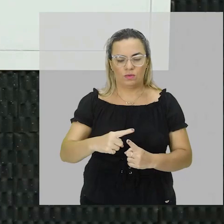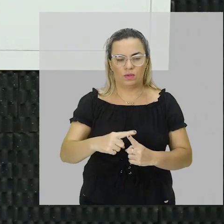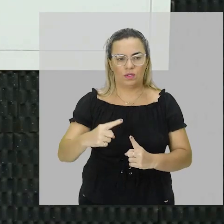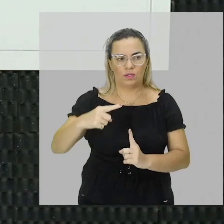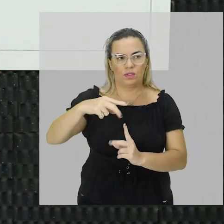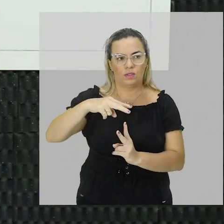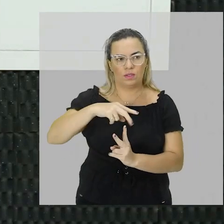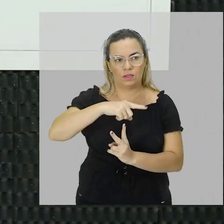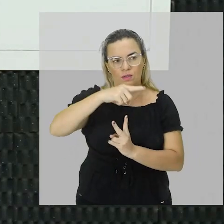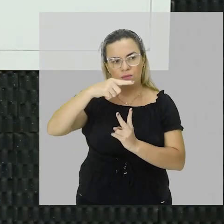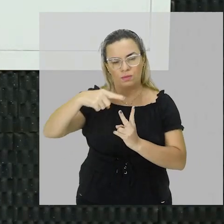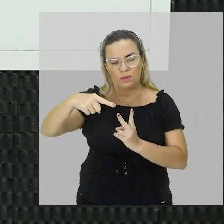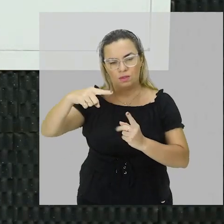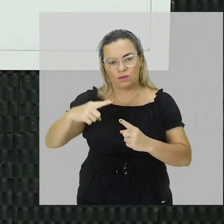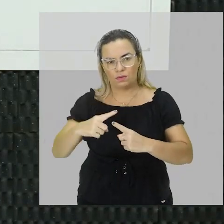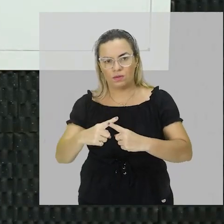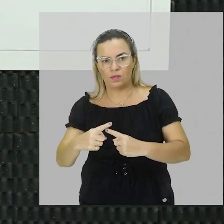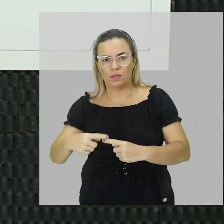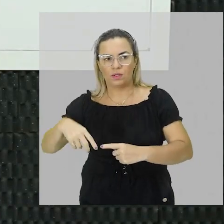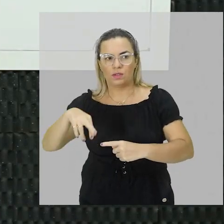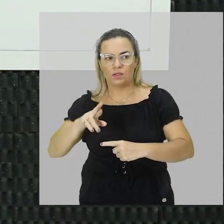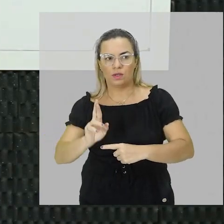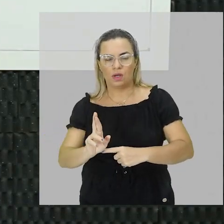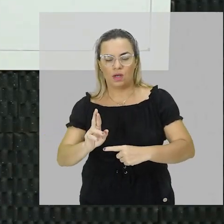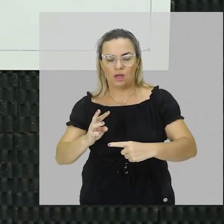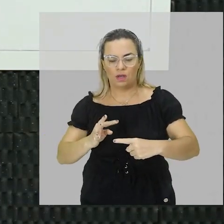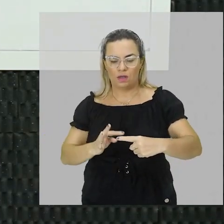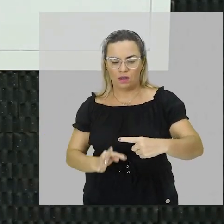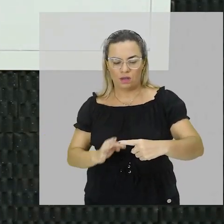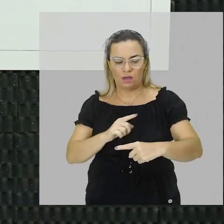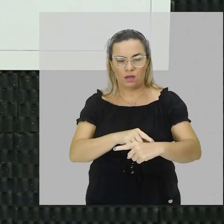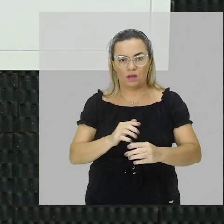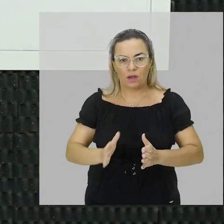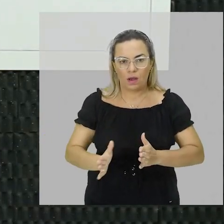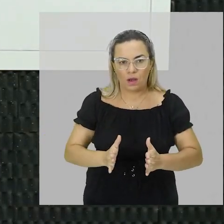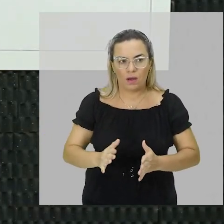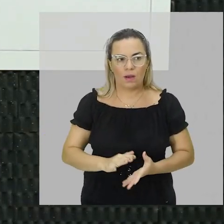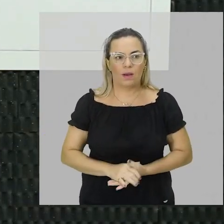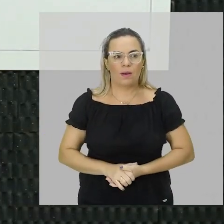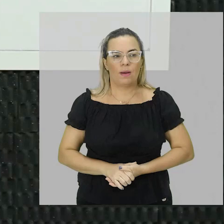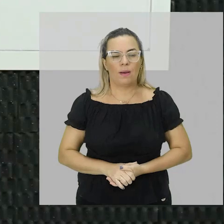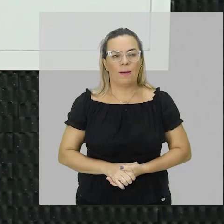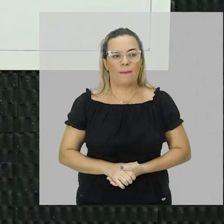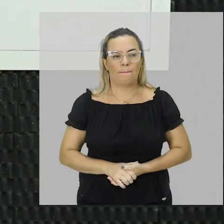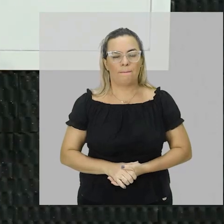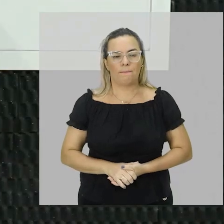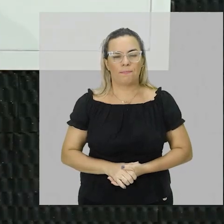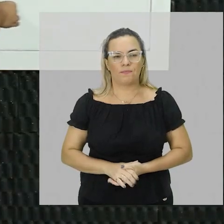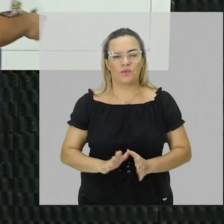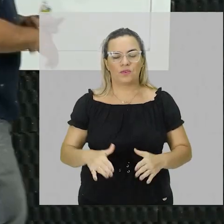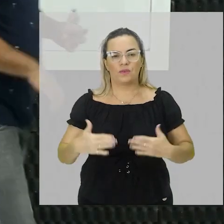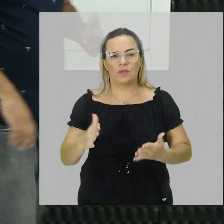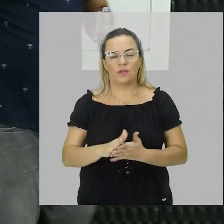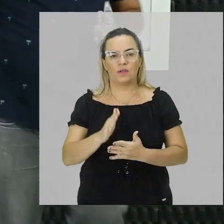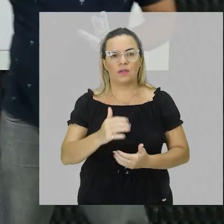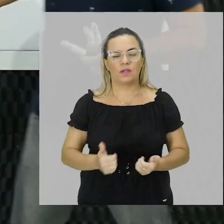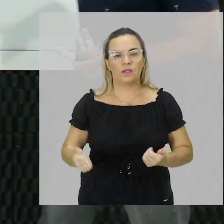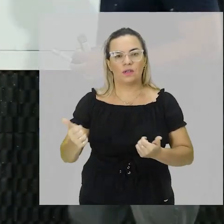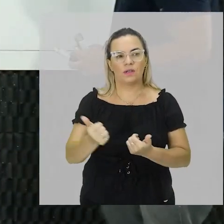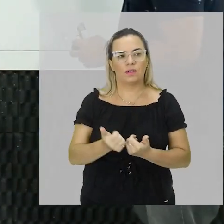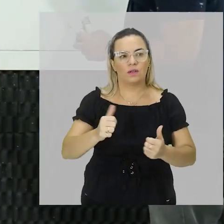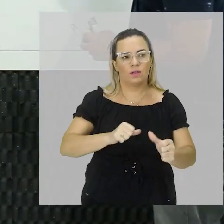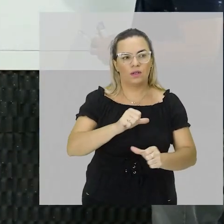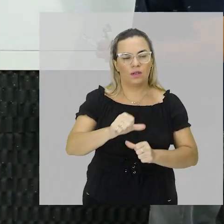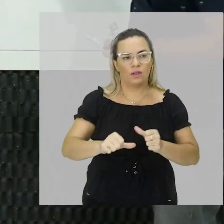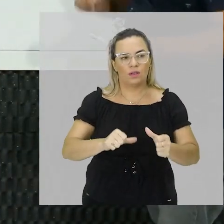vezes o raio dividido pelo período. Eu vou só substituir, ó, esta velocidade no lugar da